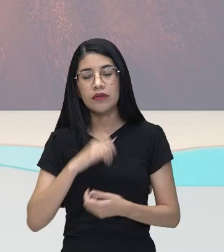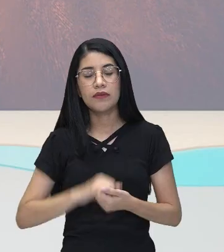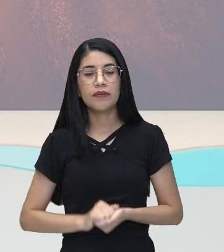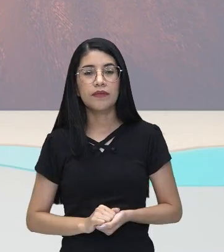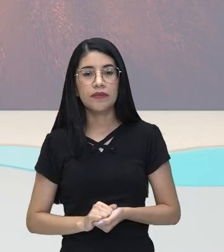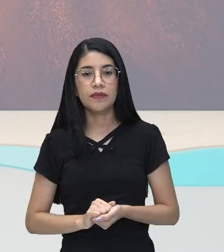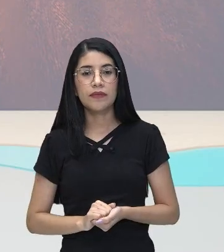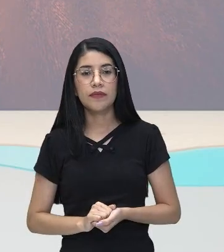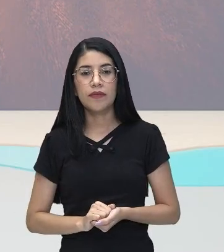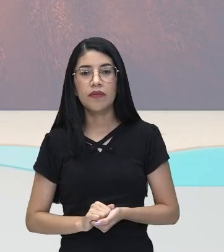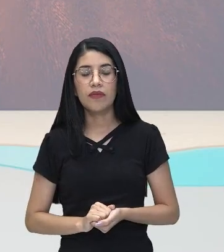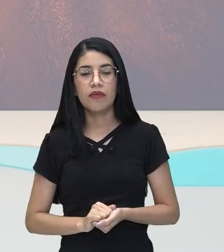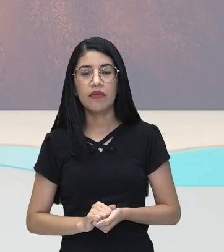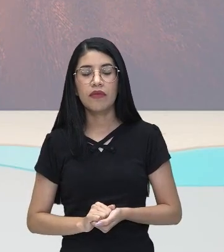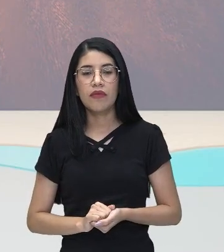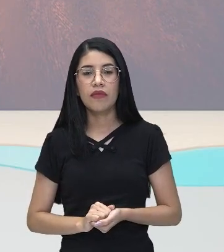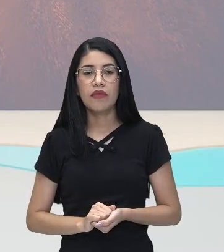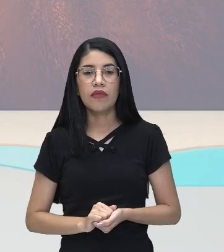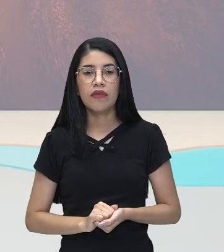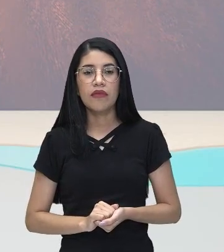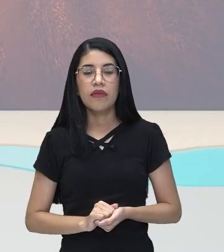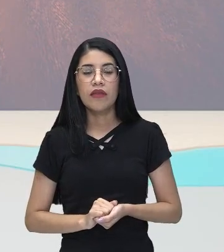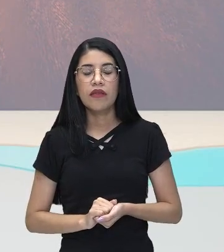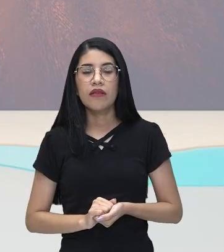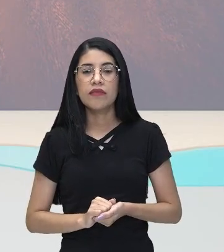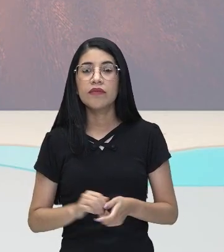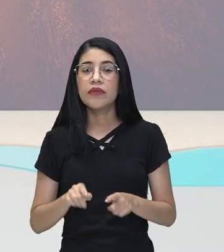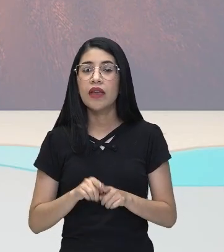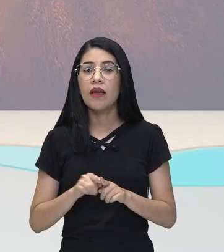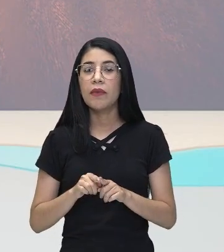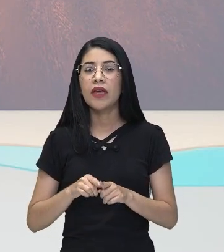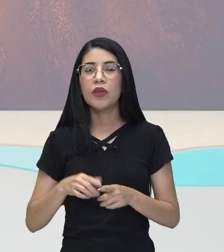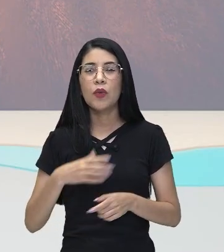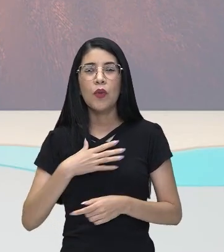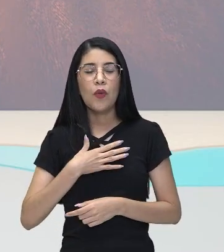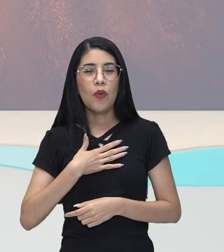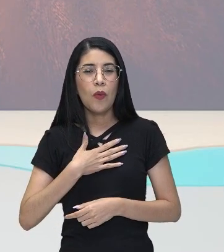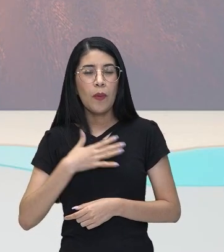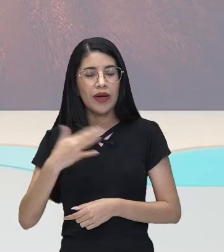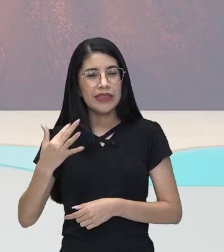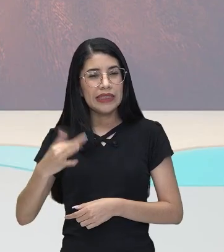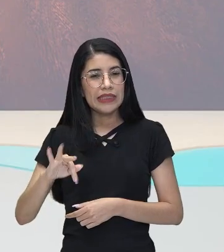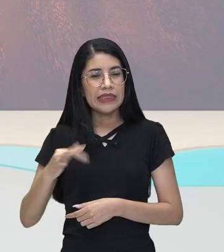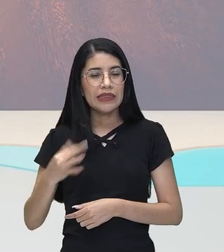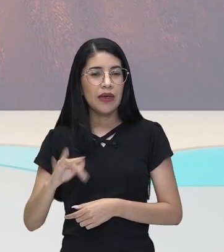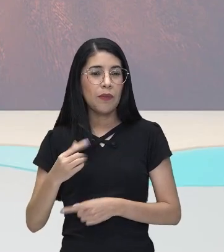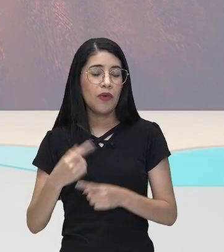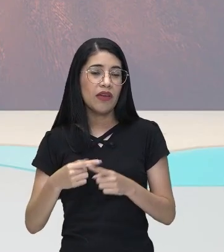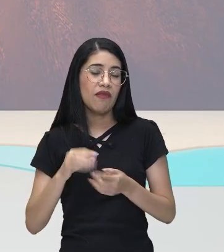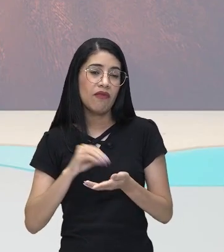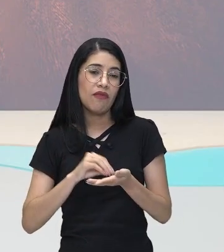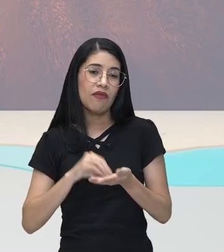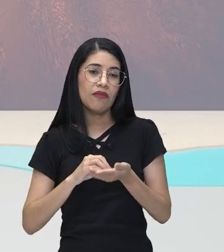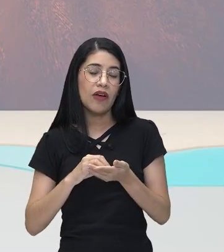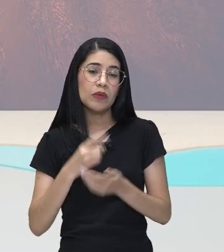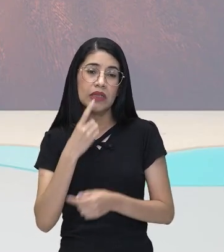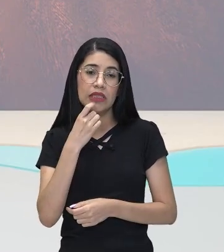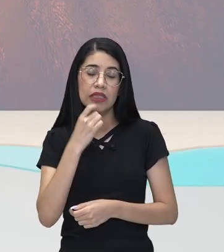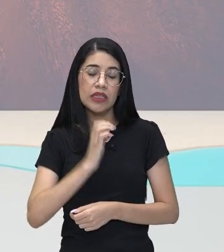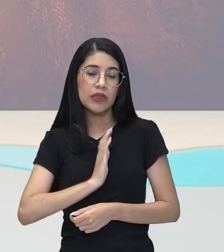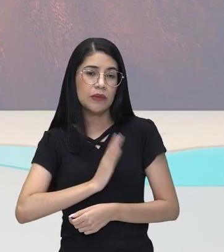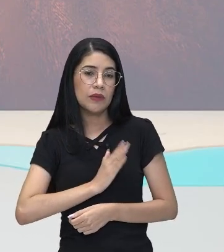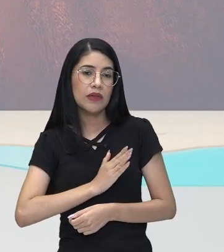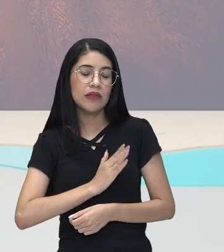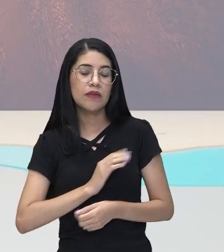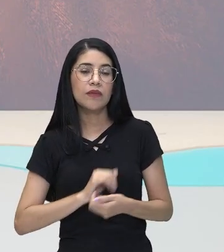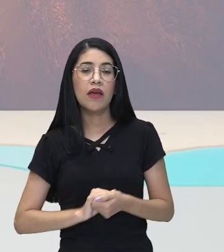beleza? Tá bom? Prosseguindo, tá aí, ó, dor no peito devido ao suprimento inadequado de sangue para o coração. Pode